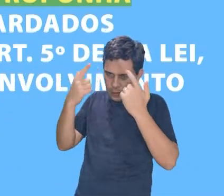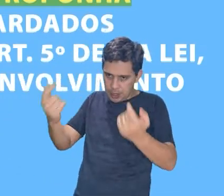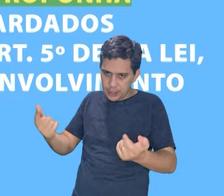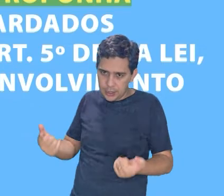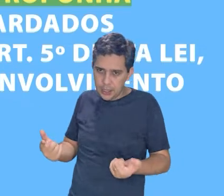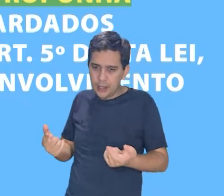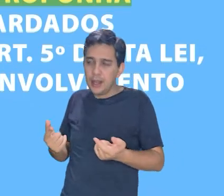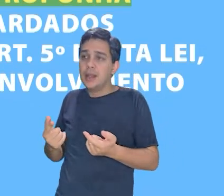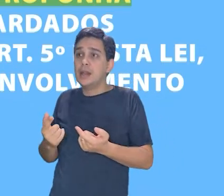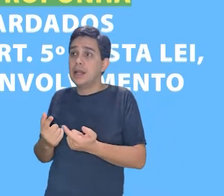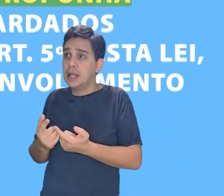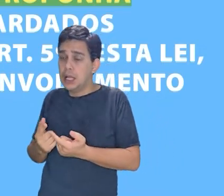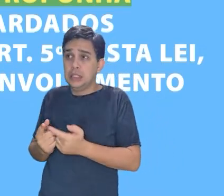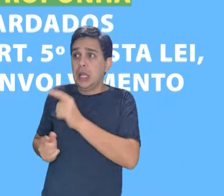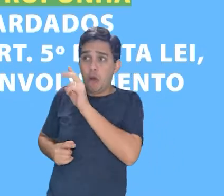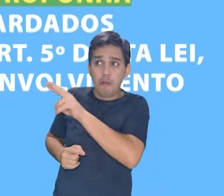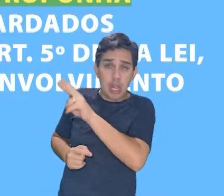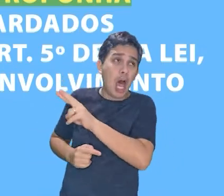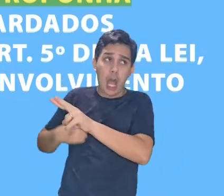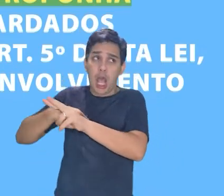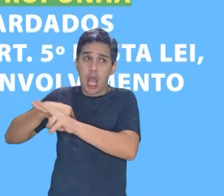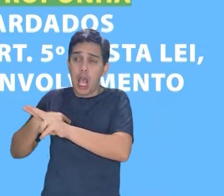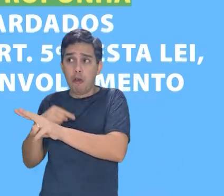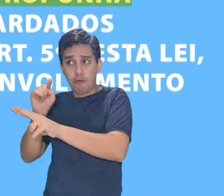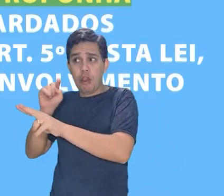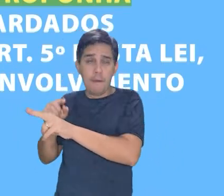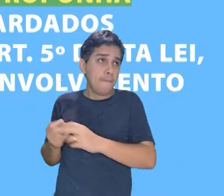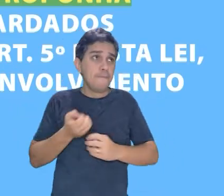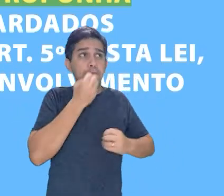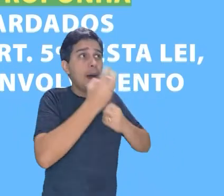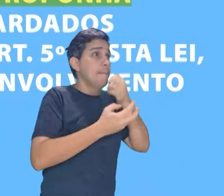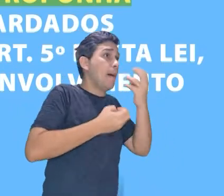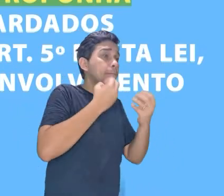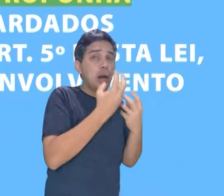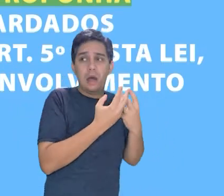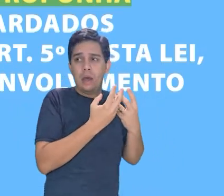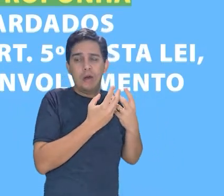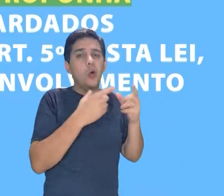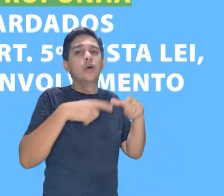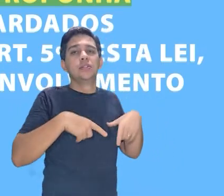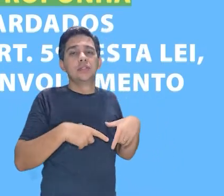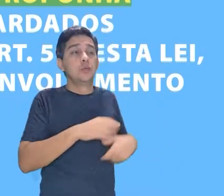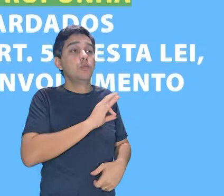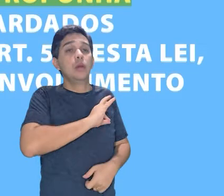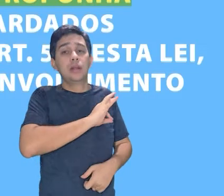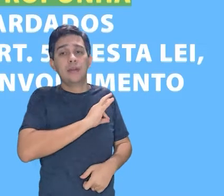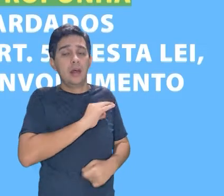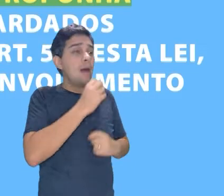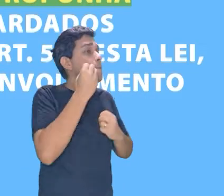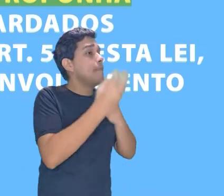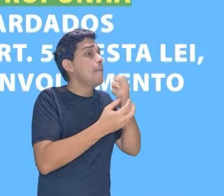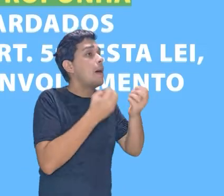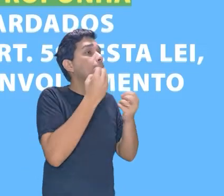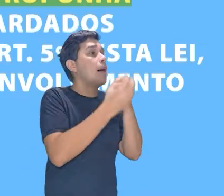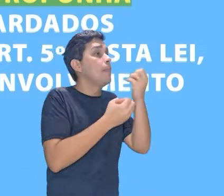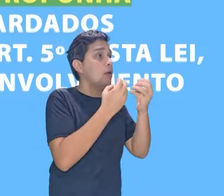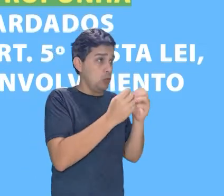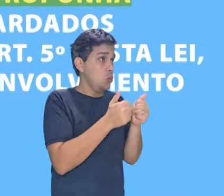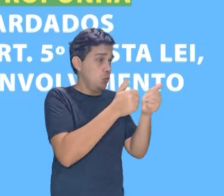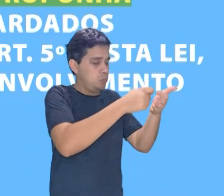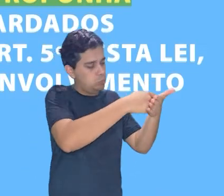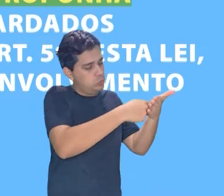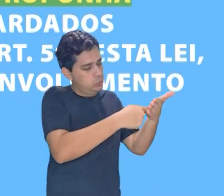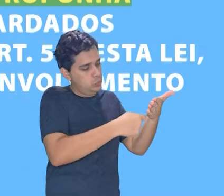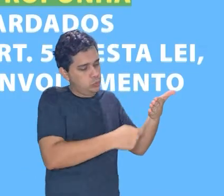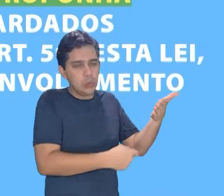ocasião do fato, logo após o fato, em sede policial, e aquele depoimento poderia depois ser repetido em